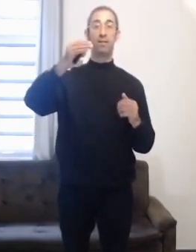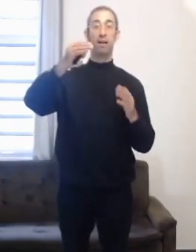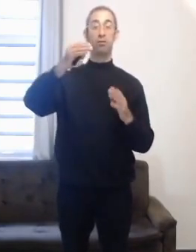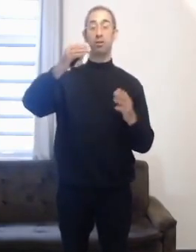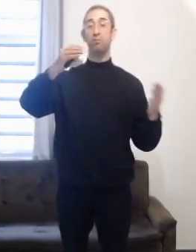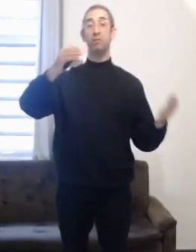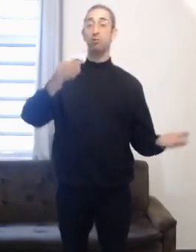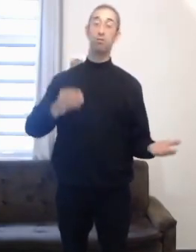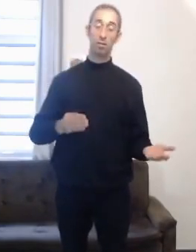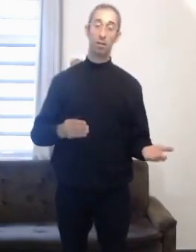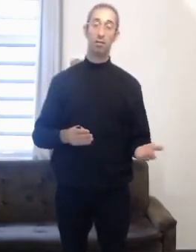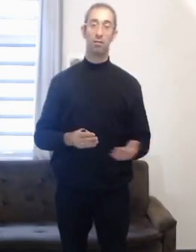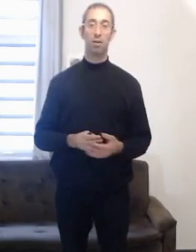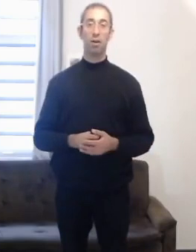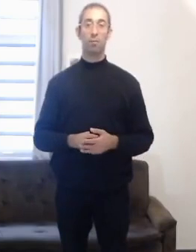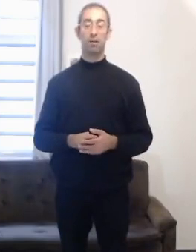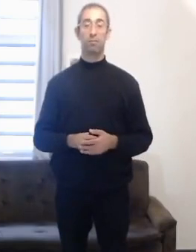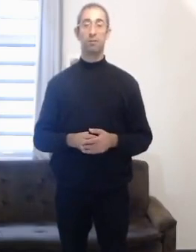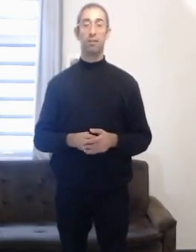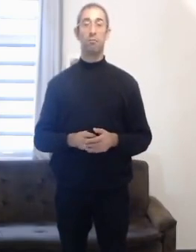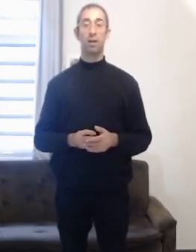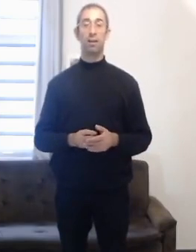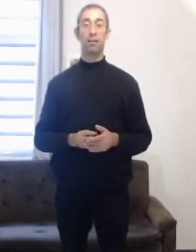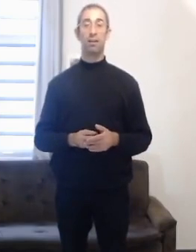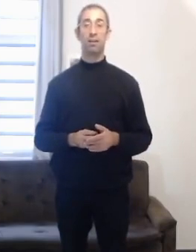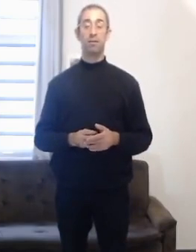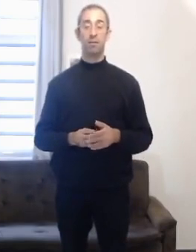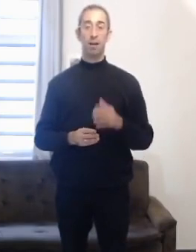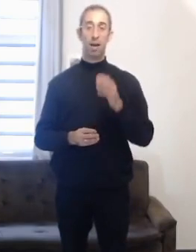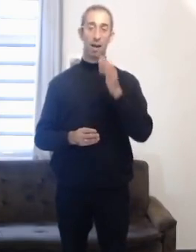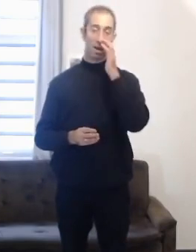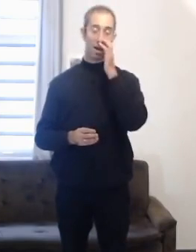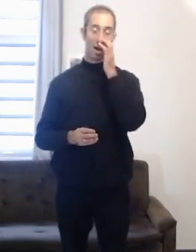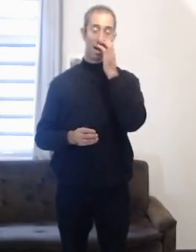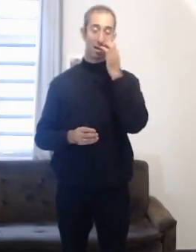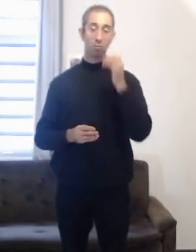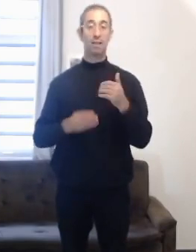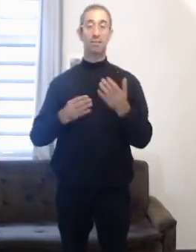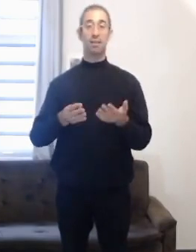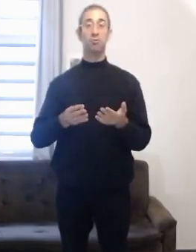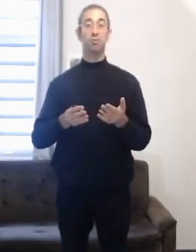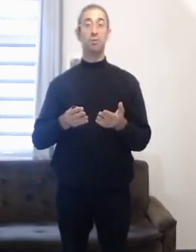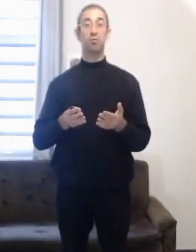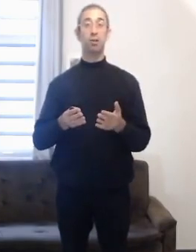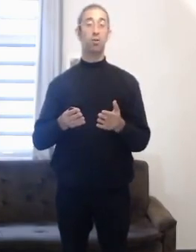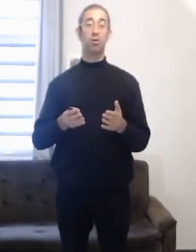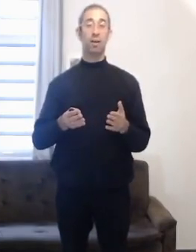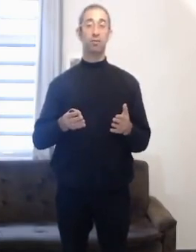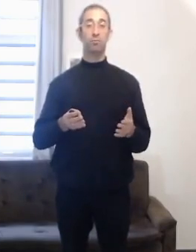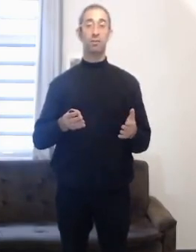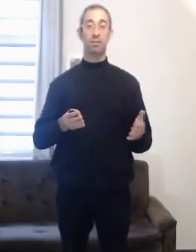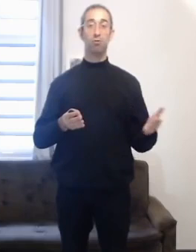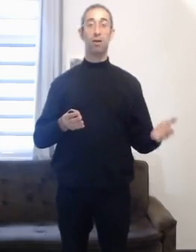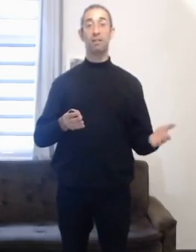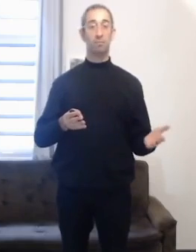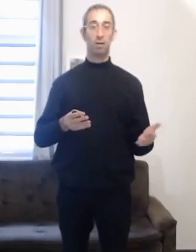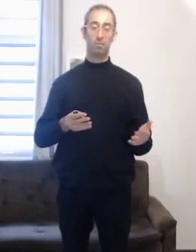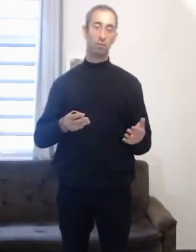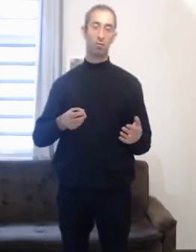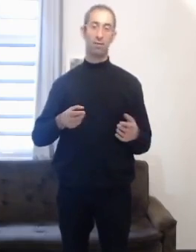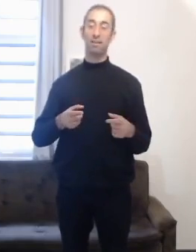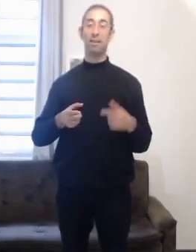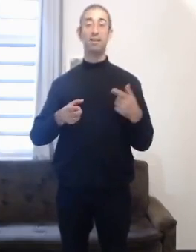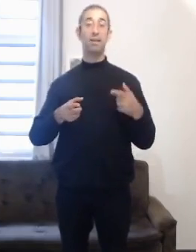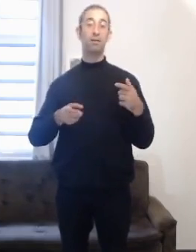uma aumenta, a outra diminui, né? Por exemplo, se aumenta a educação, diminui a ocorrência de uma certa doença,